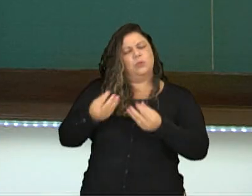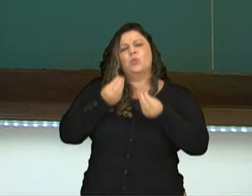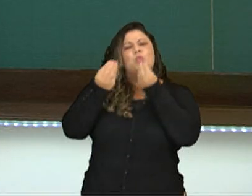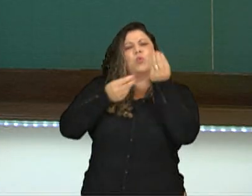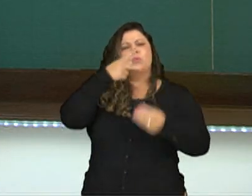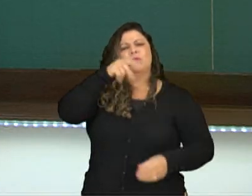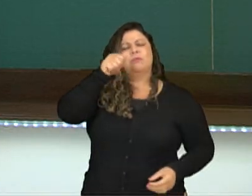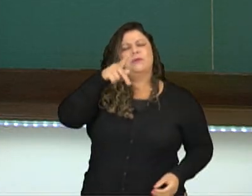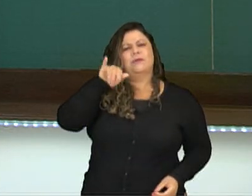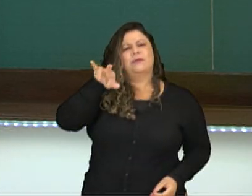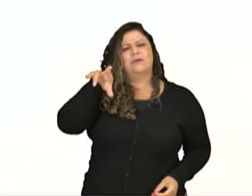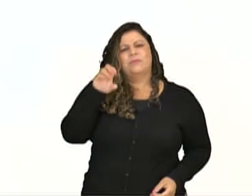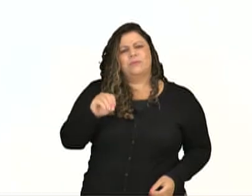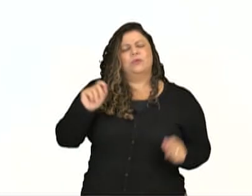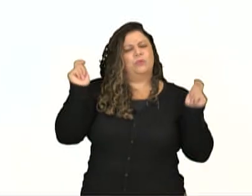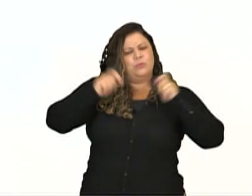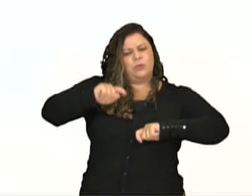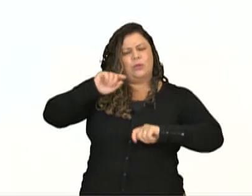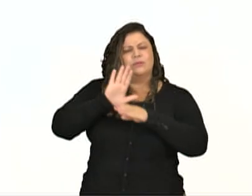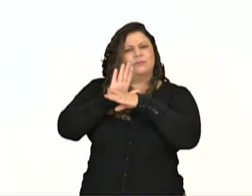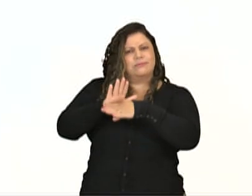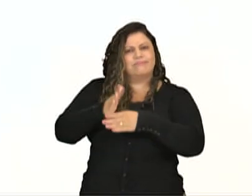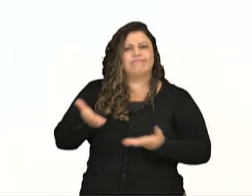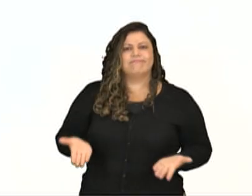com vocês. Daqui a pouquinho nós voltamos.